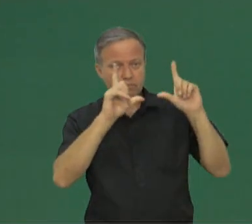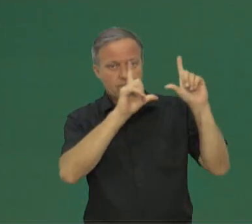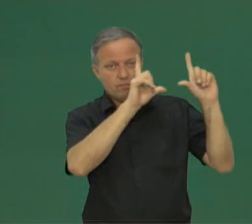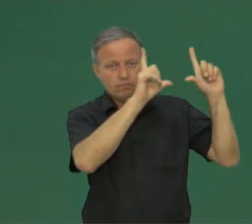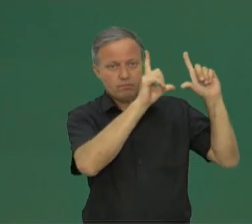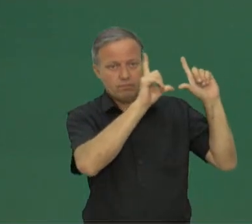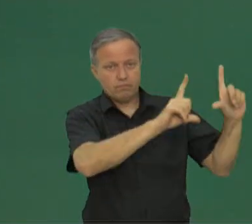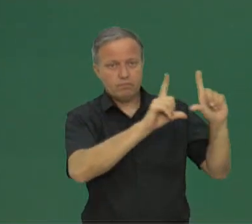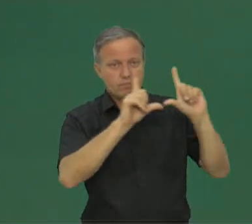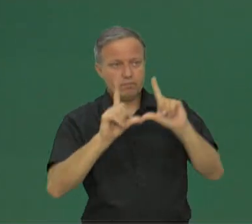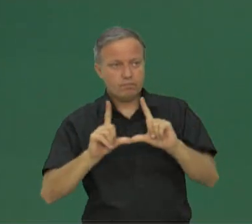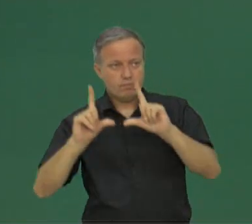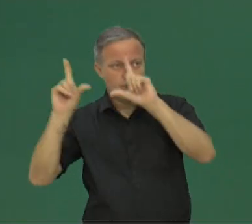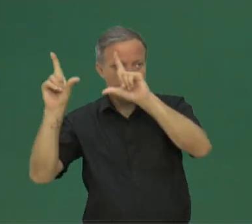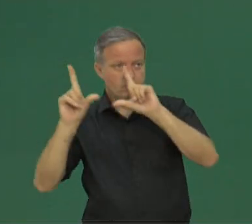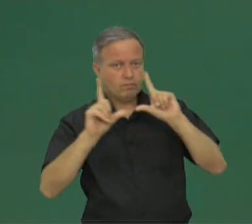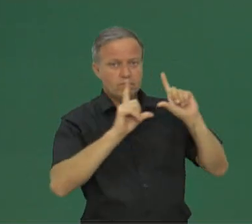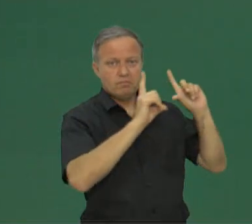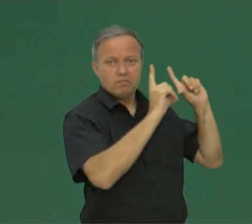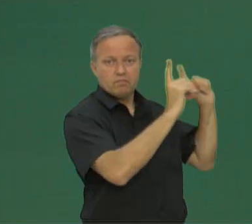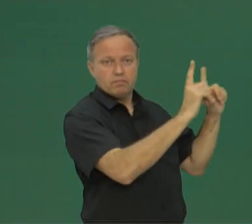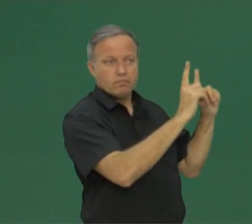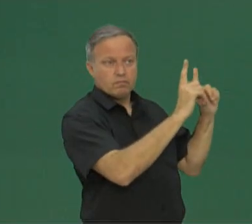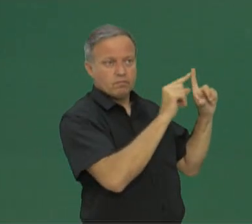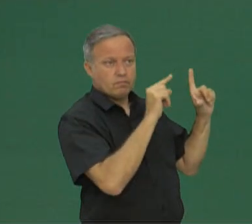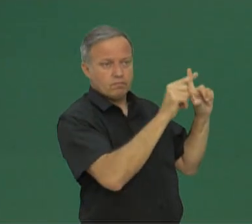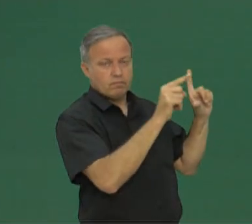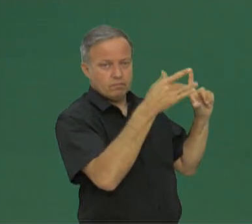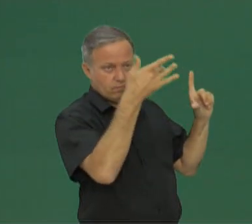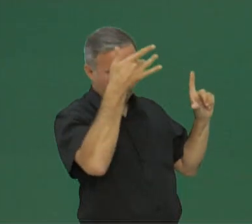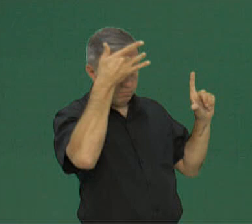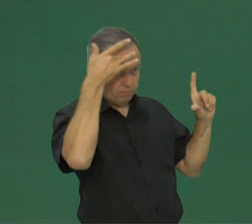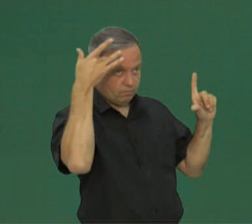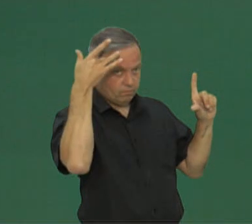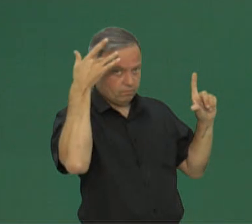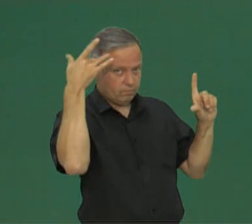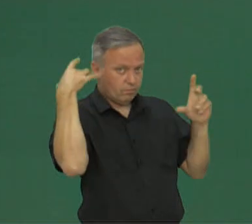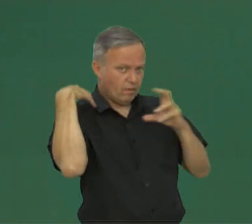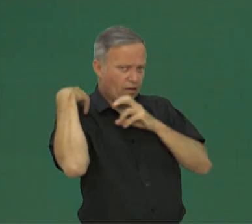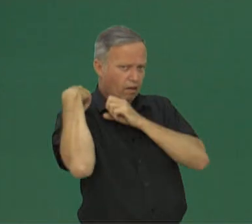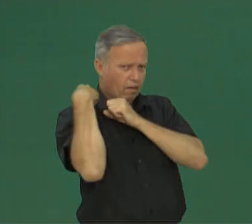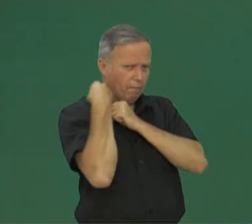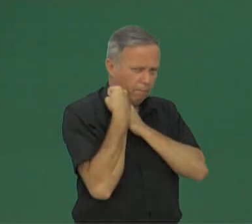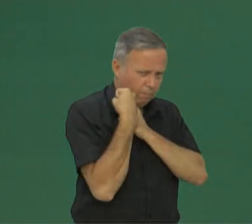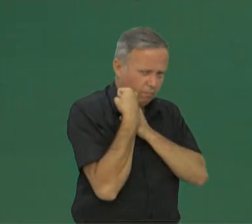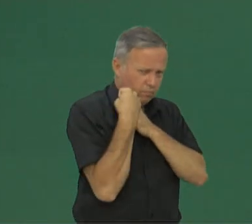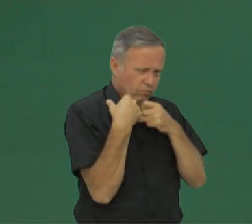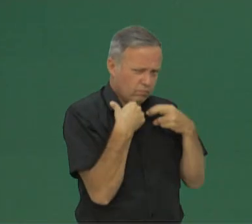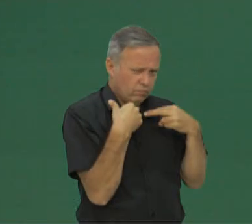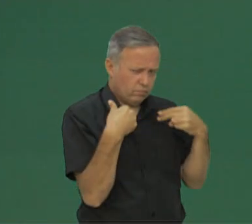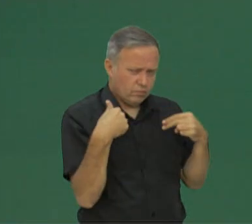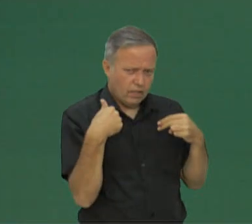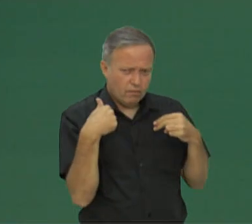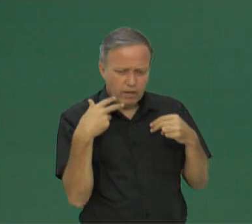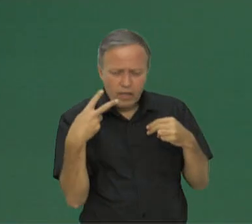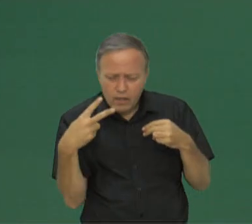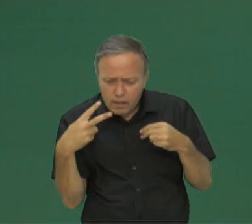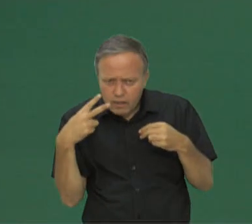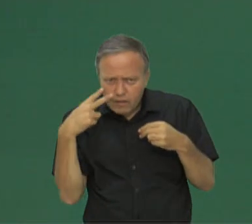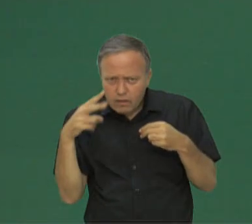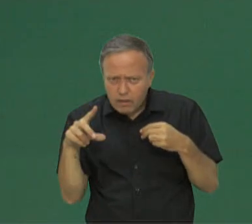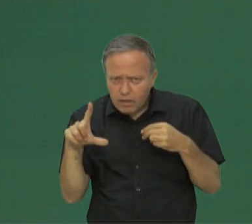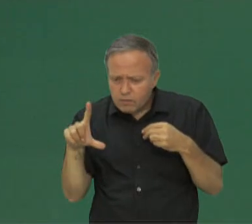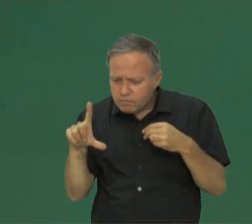aqui, que é a imagem de um dos catadores, né, de material nos lixões, né, para